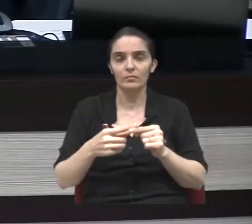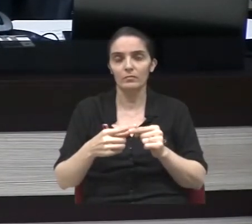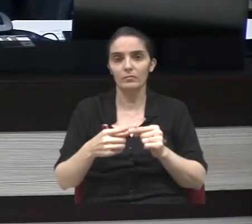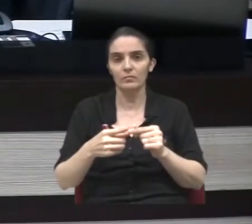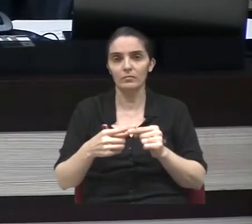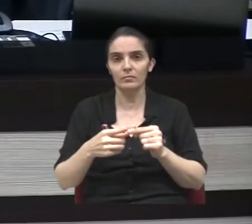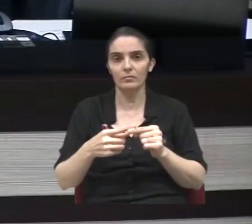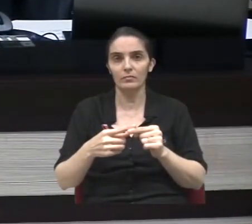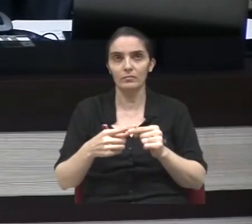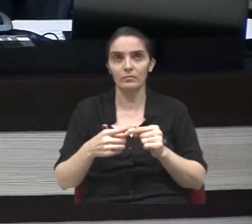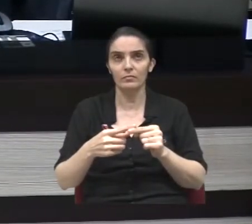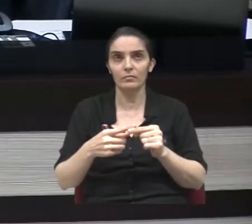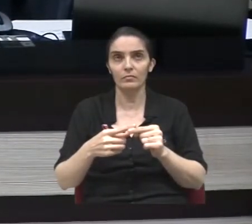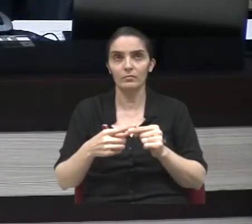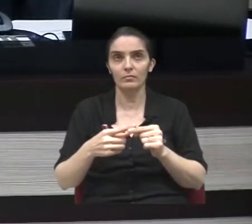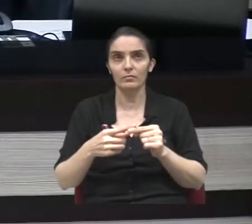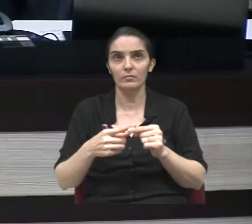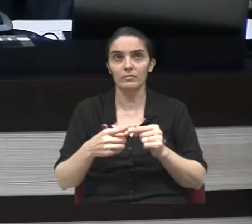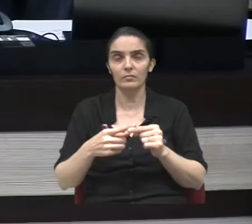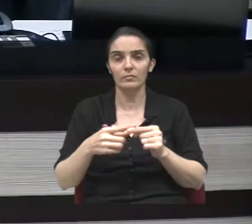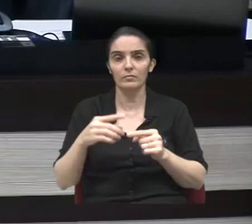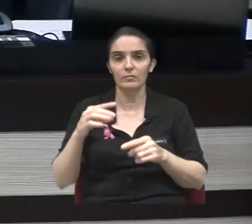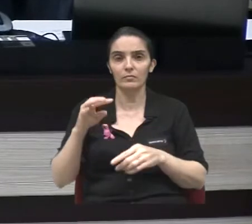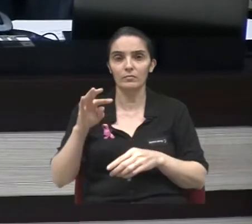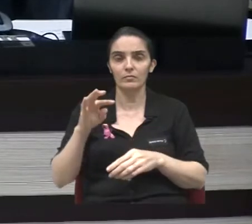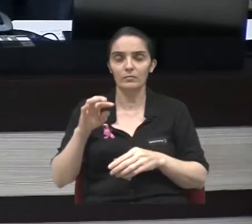extraviado? Token quebrado.